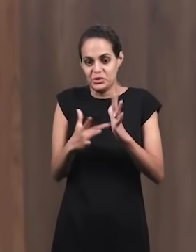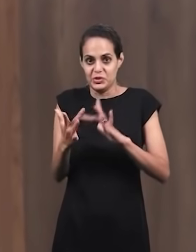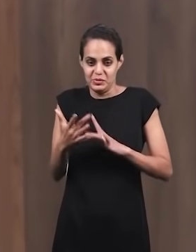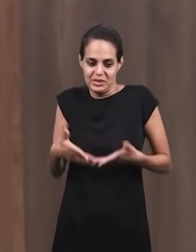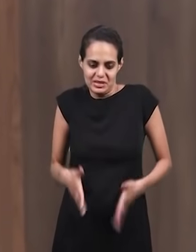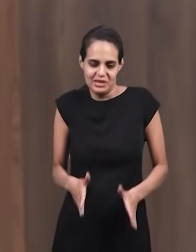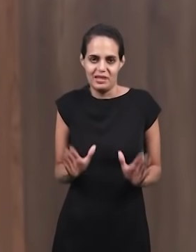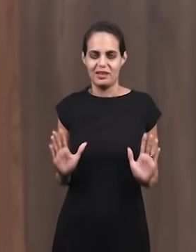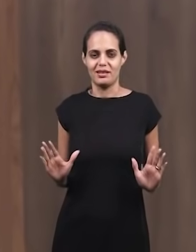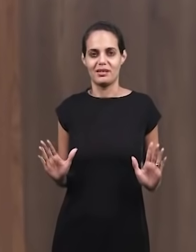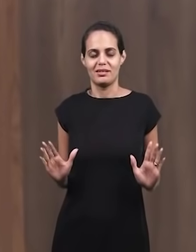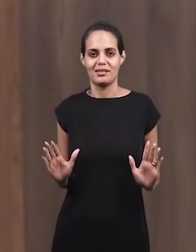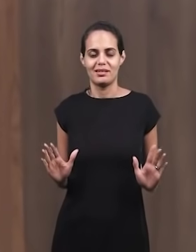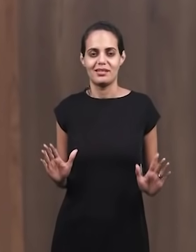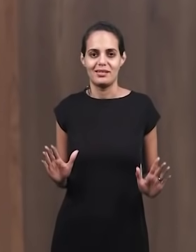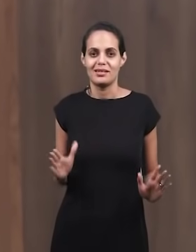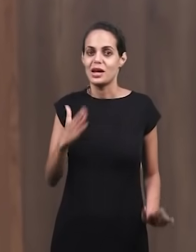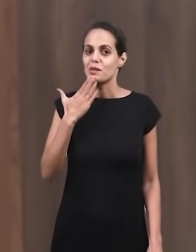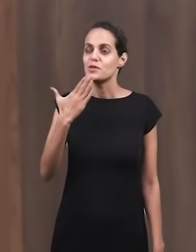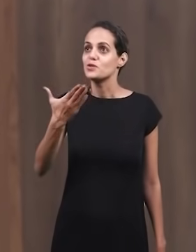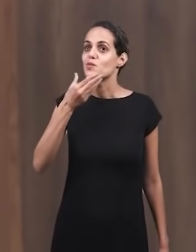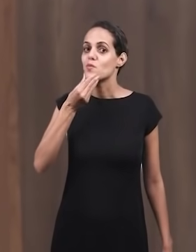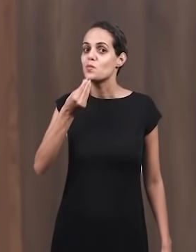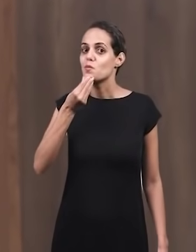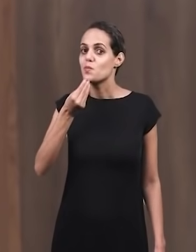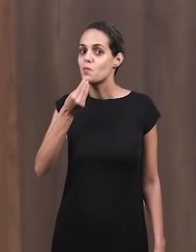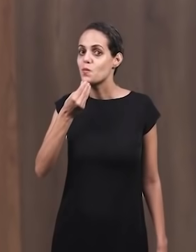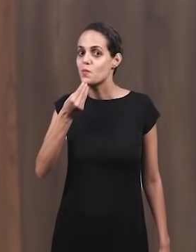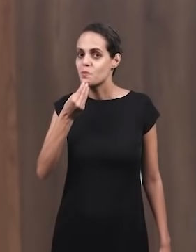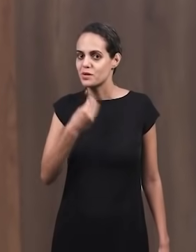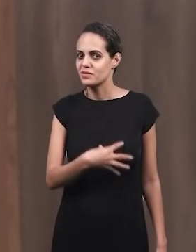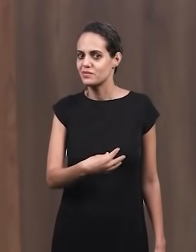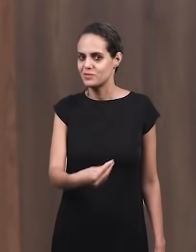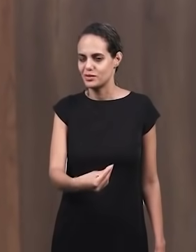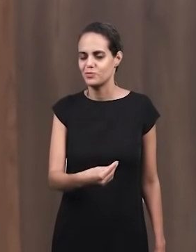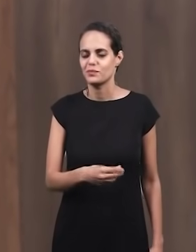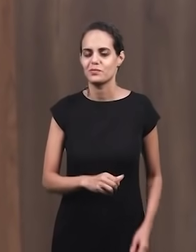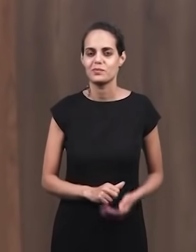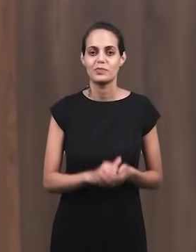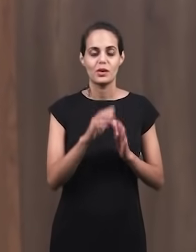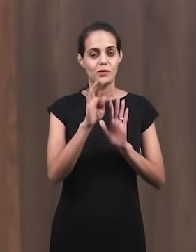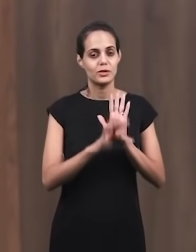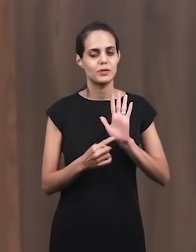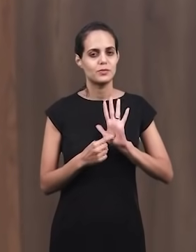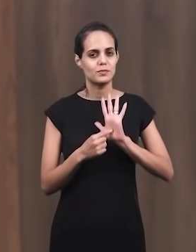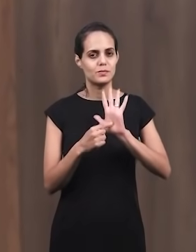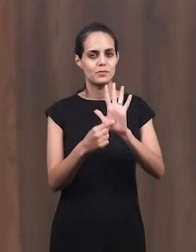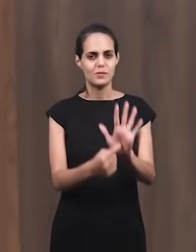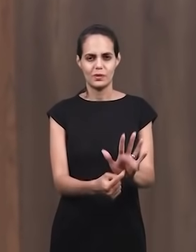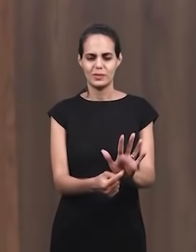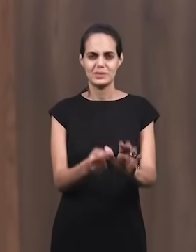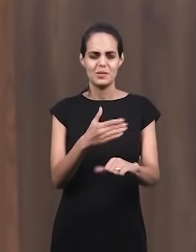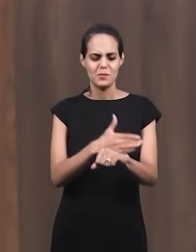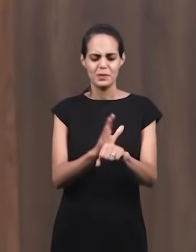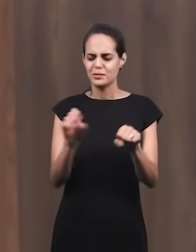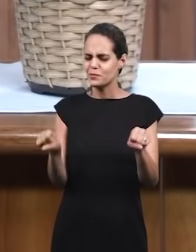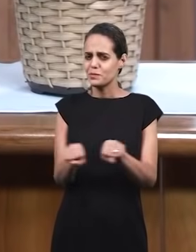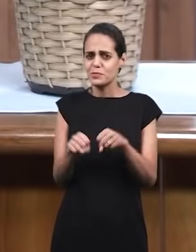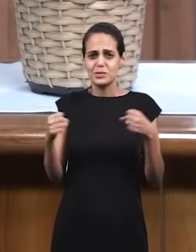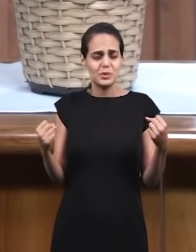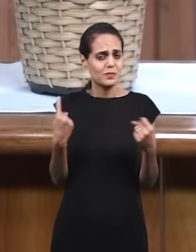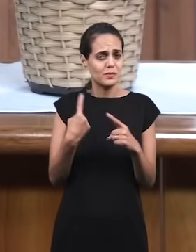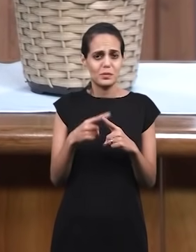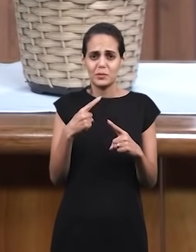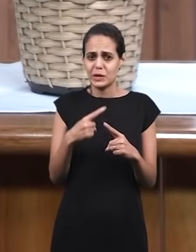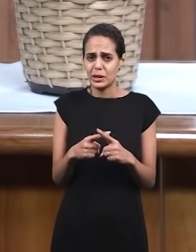promessa de Israel. E ela orava pedindo um varão. E o texto diz que a oração dela era uma oração diante do impossível. Por